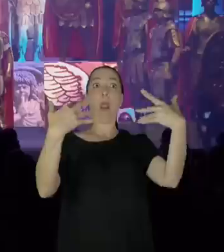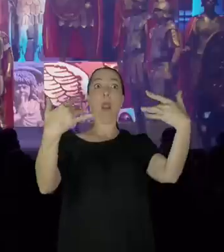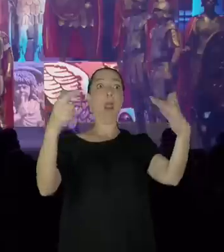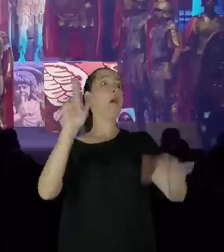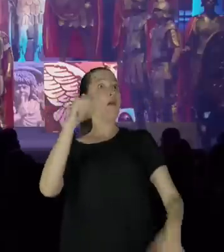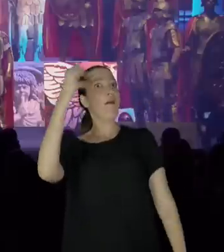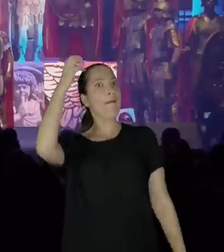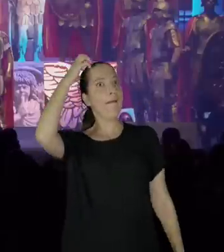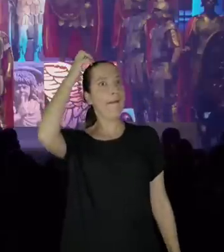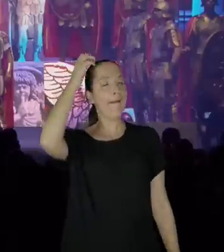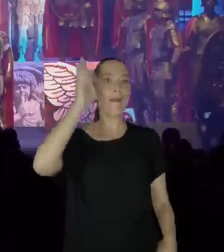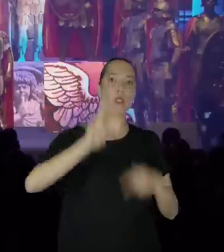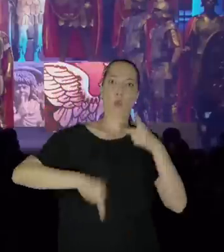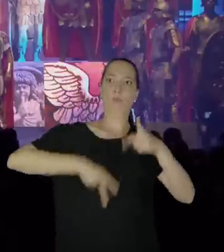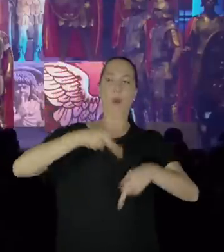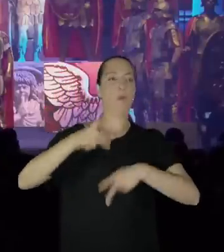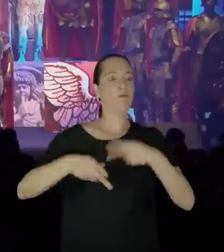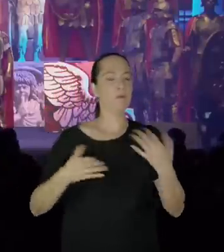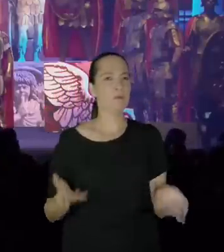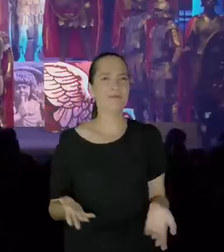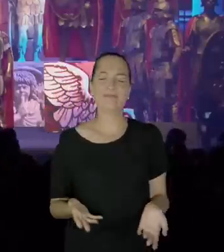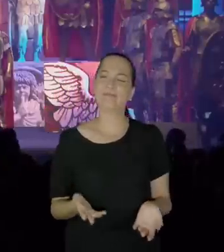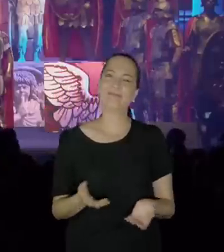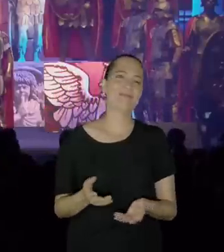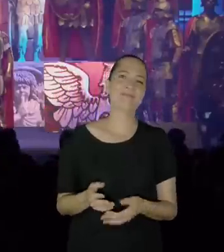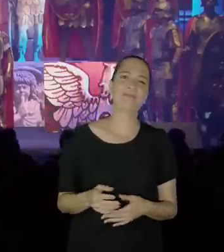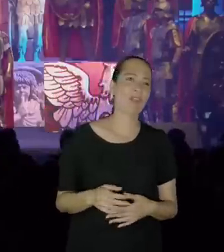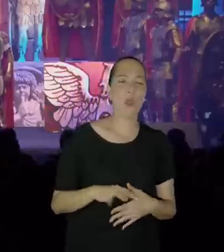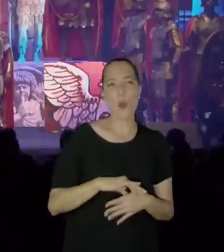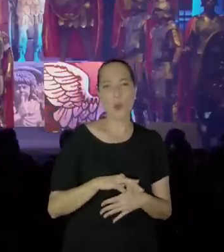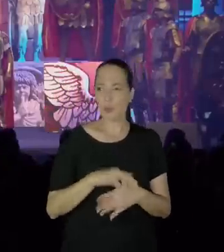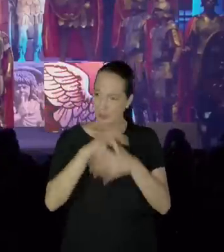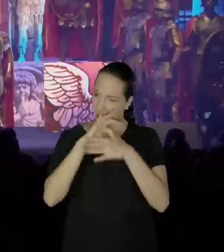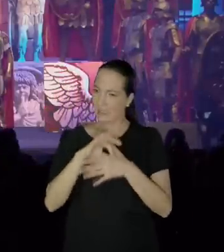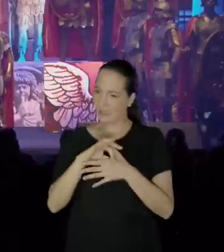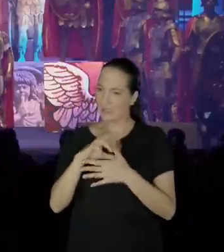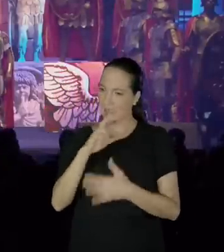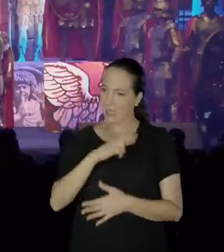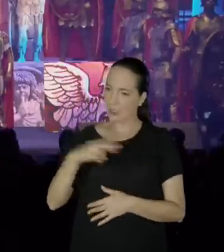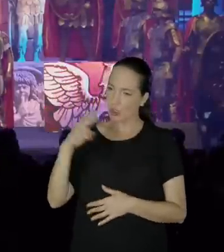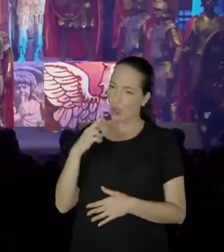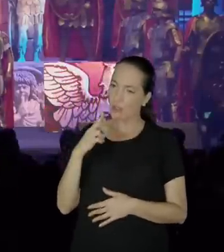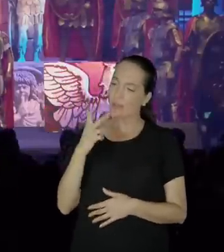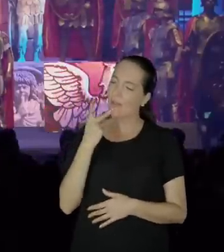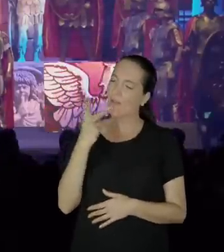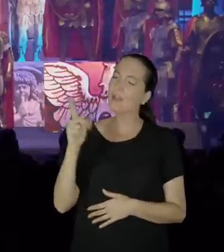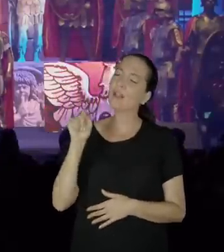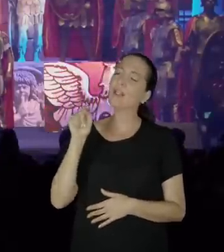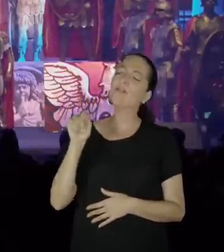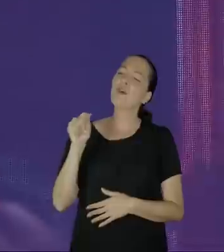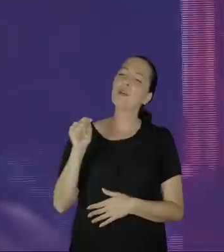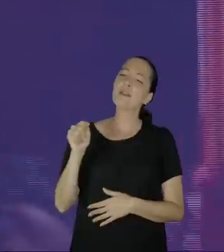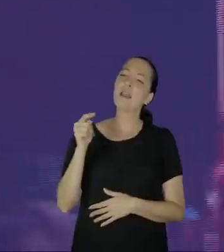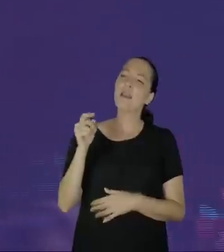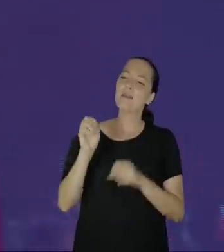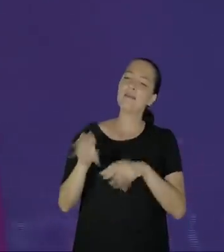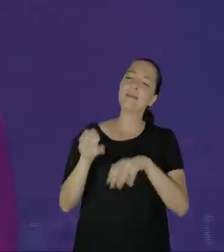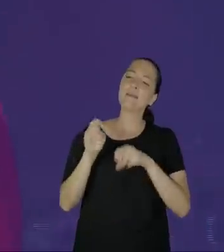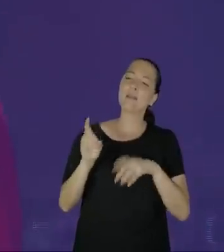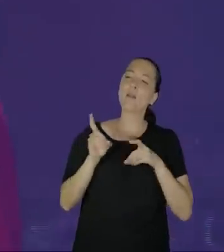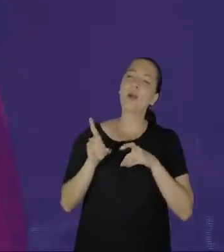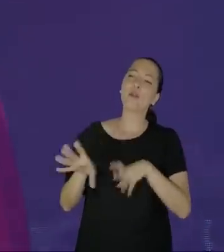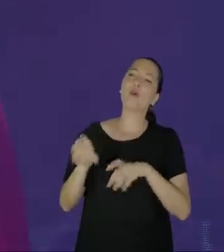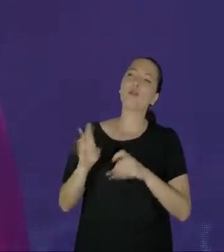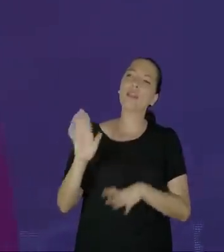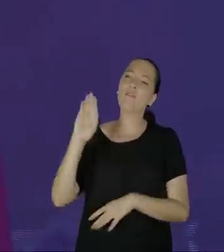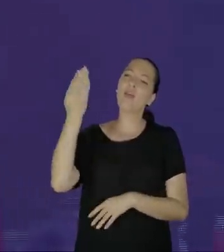rei de todo o povo. Os líderes do templo te acusam de pregar doutrina pervertida. Eles dizem que você diz